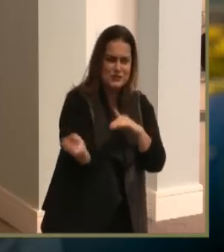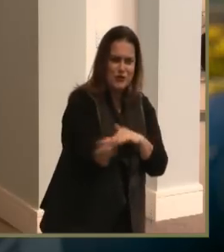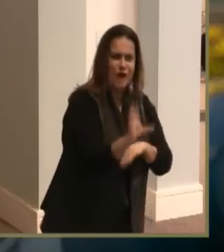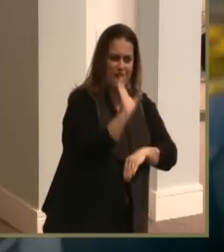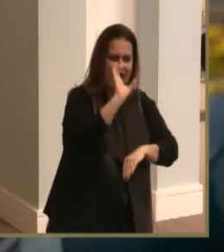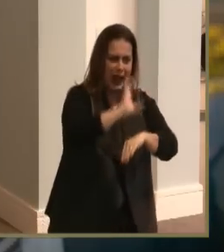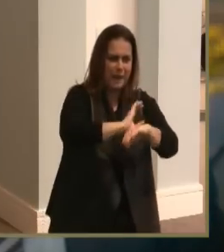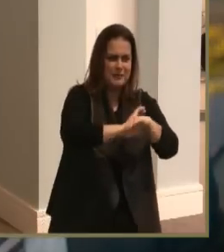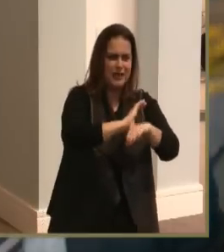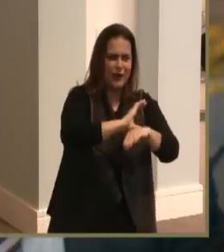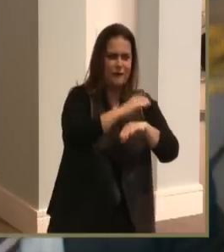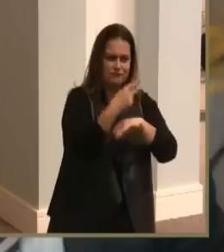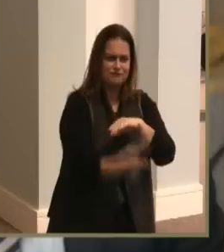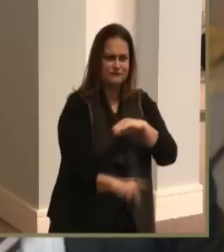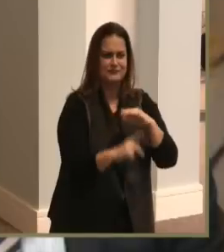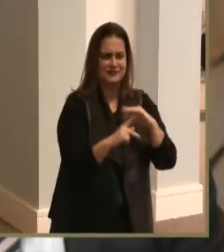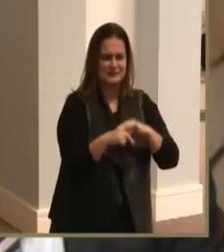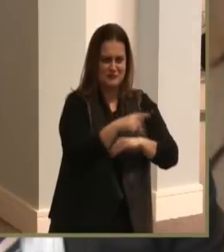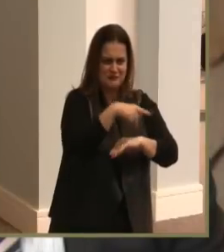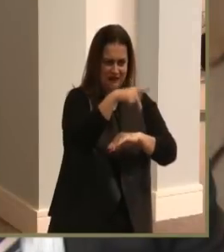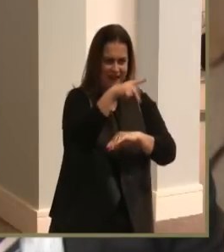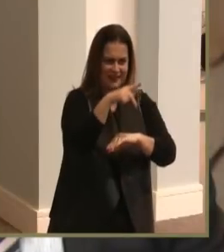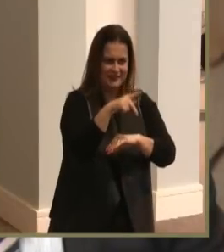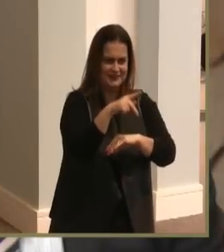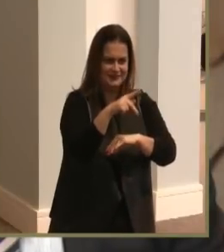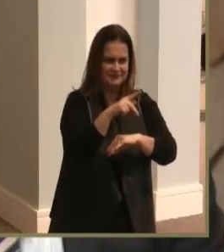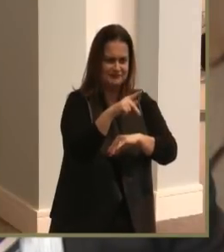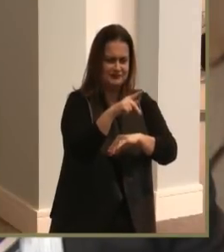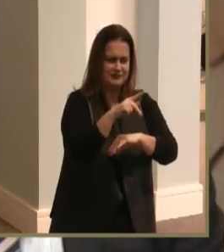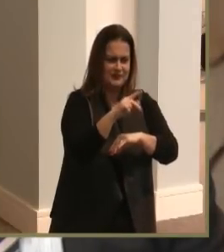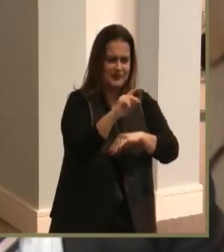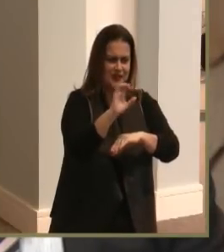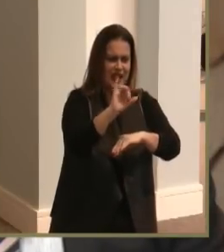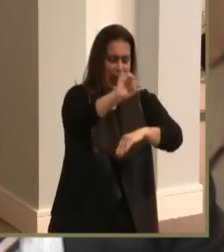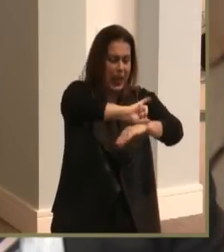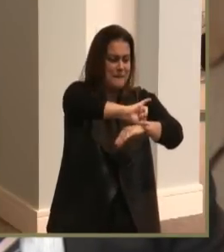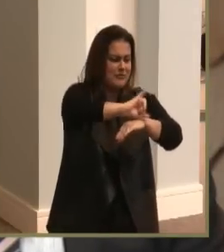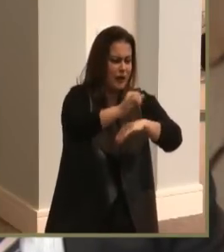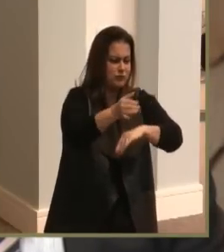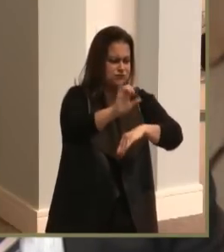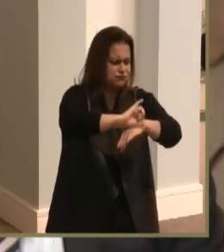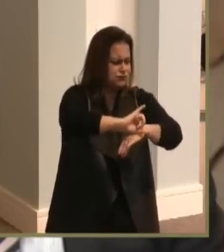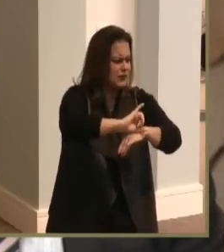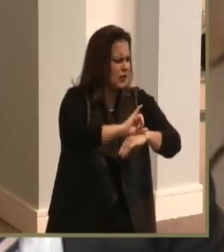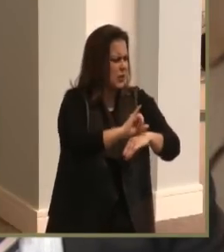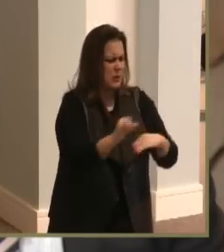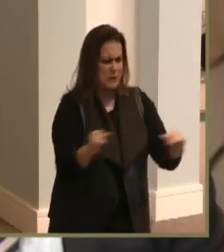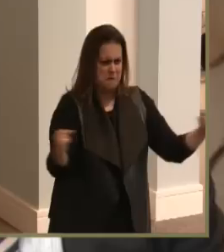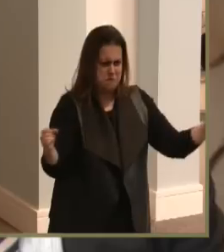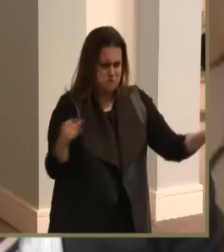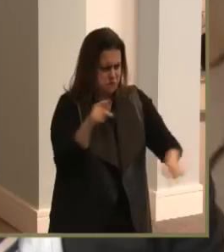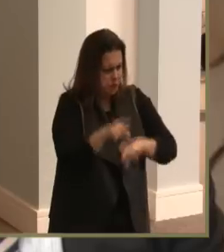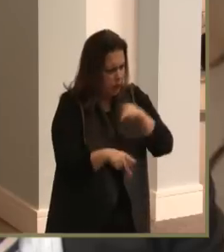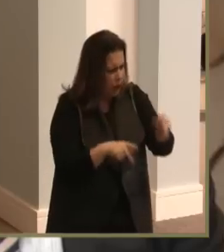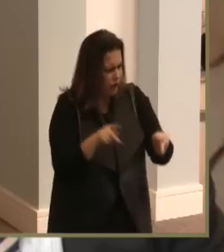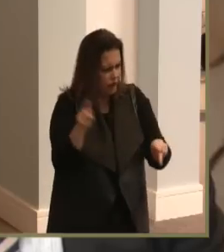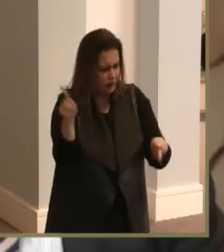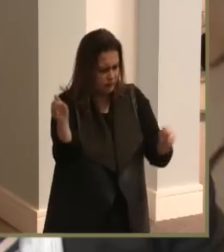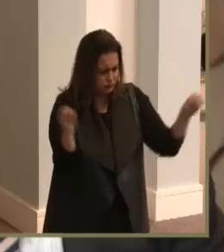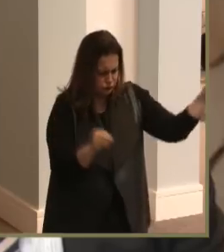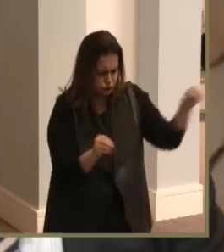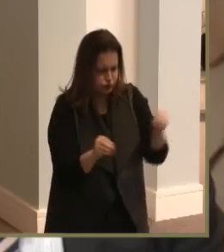capital federal aqui nesta região. Muitas pessoas migrando para cá, povoando pessoas de todos os